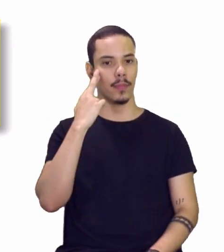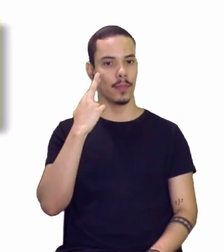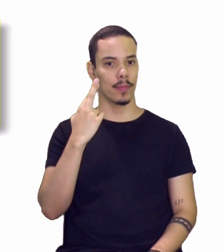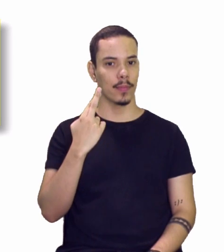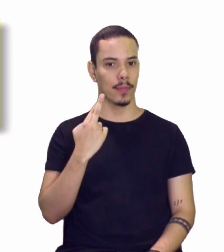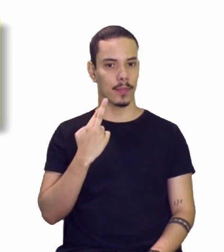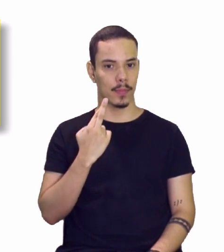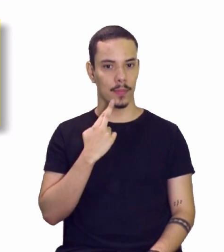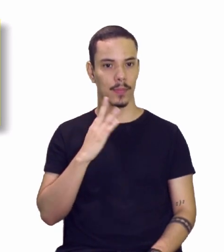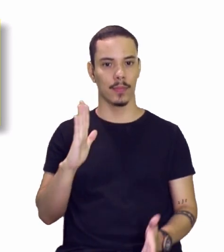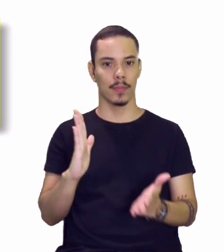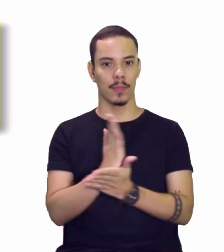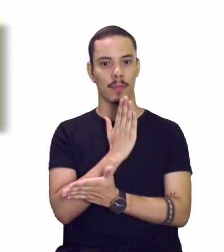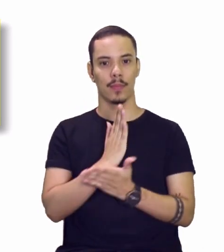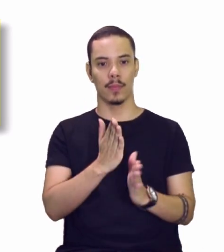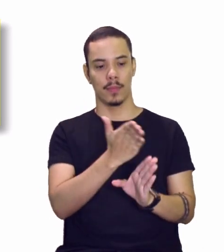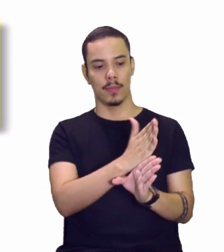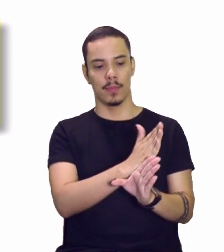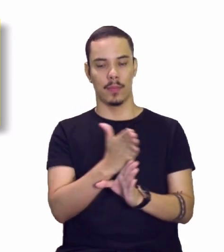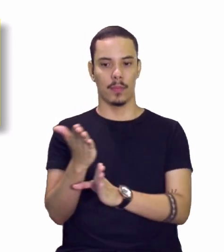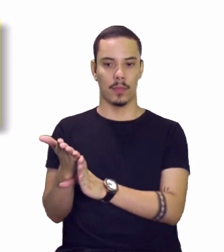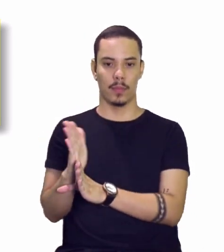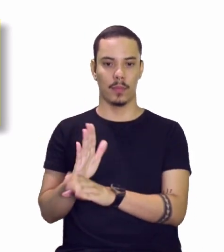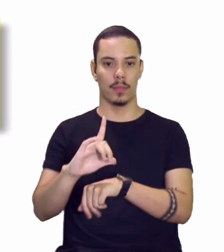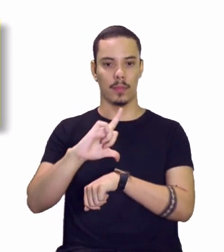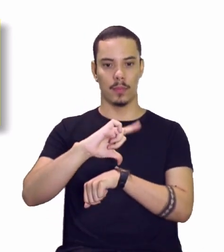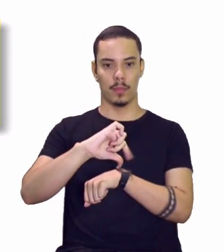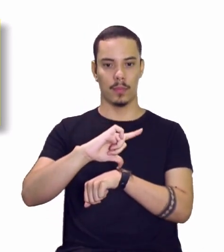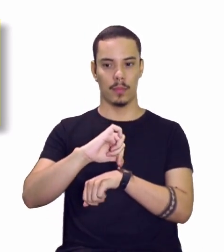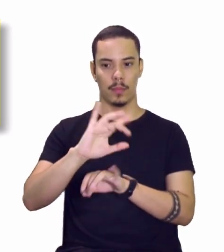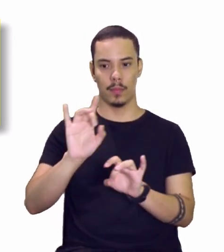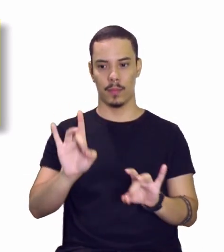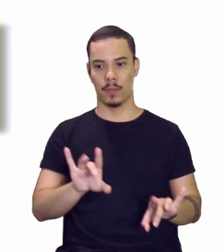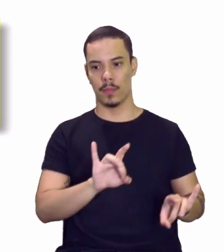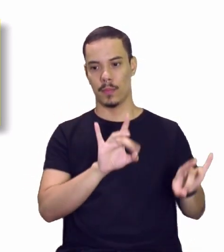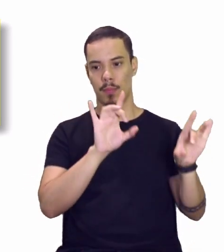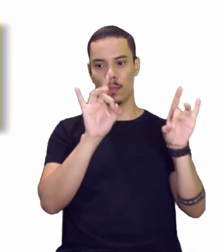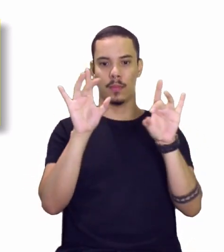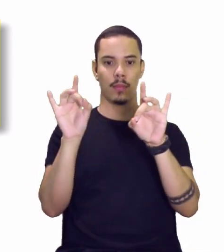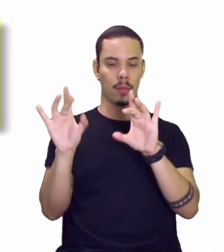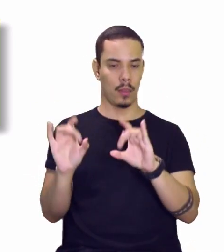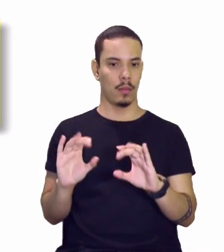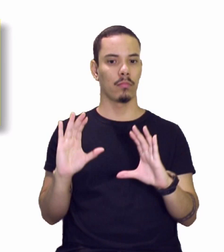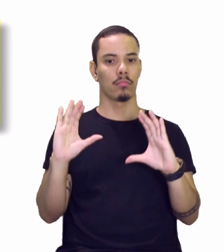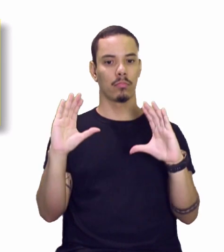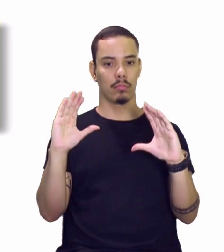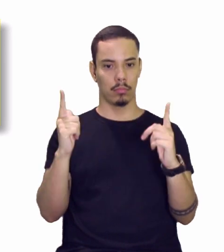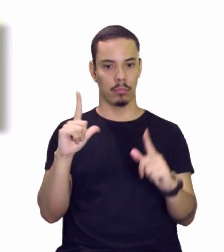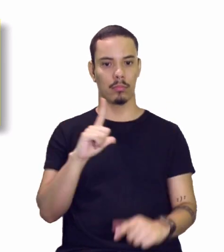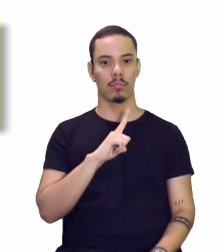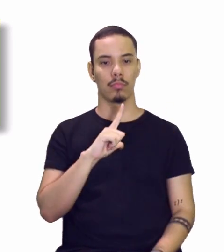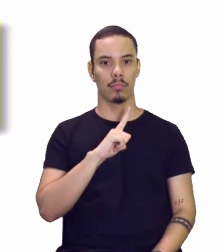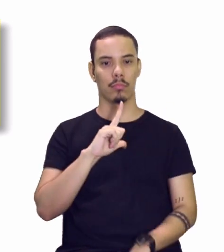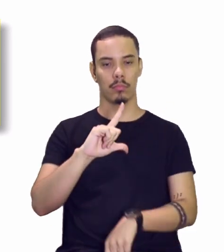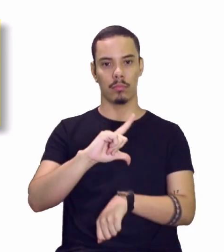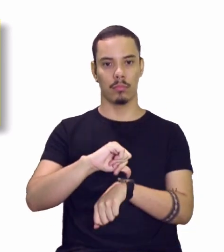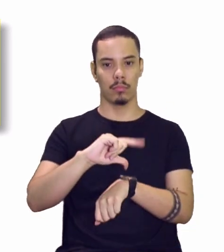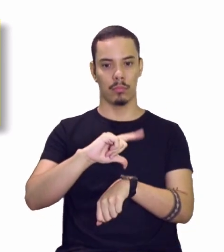pontos extremos, fronteiras, fusos horários. Claro que nós temos horário de verão, que nos últimos